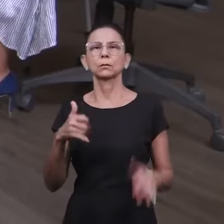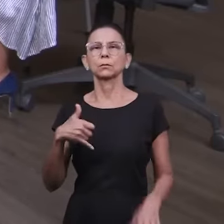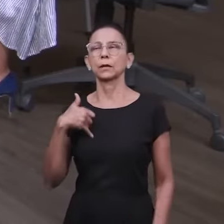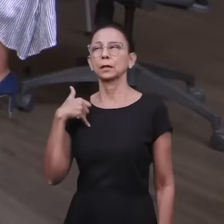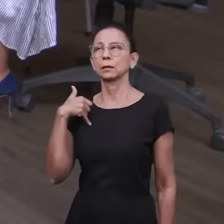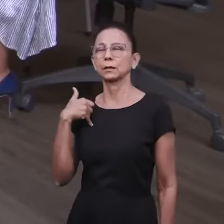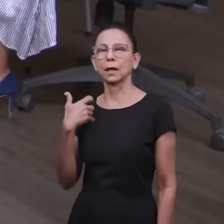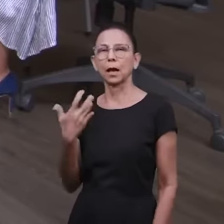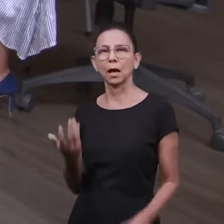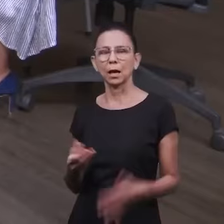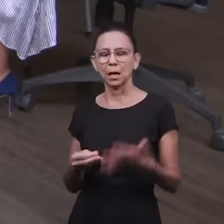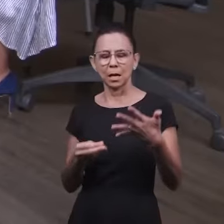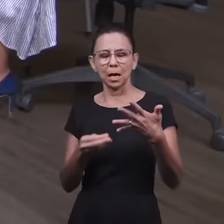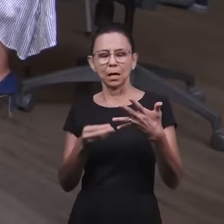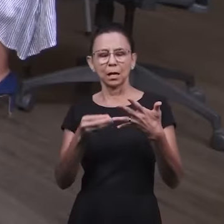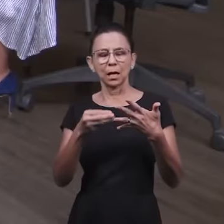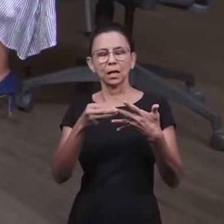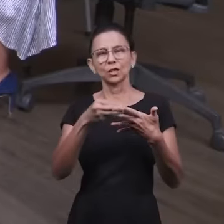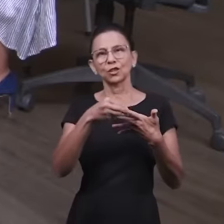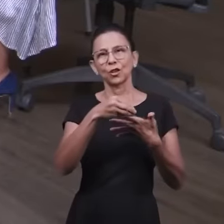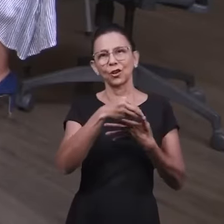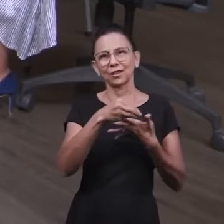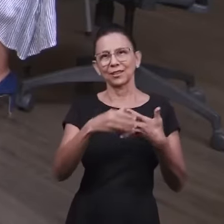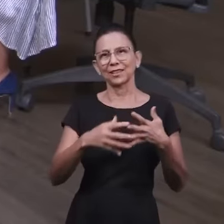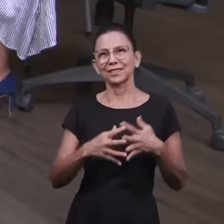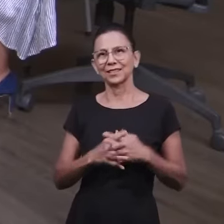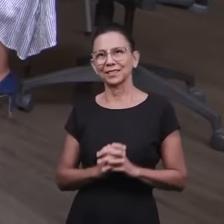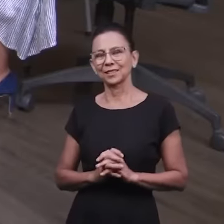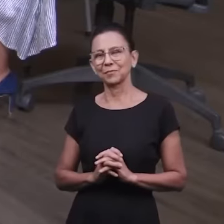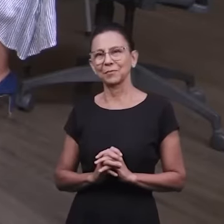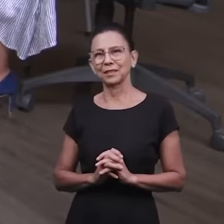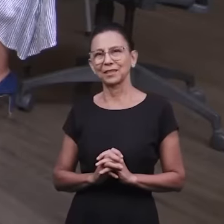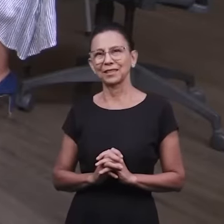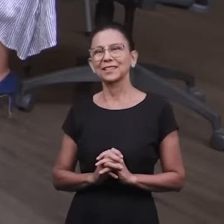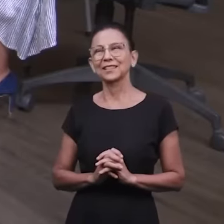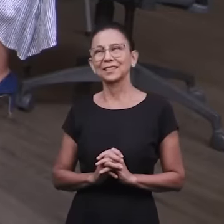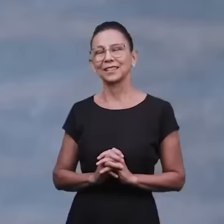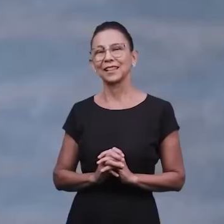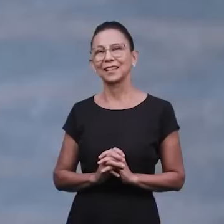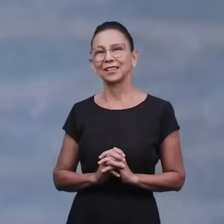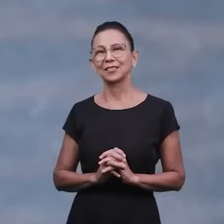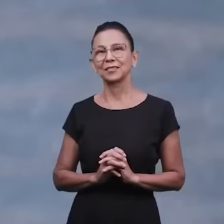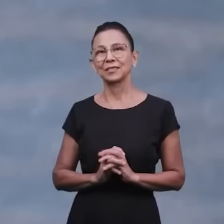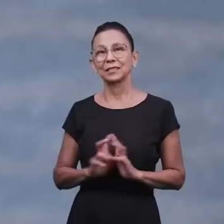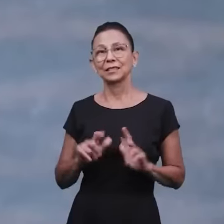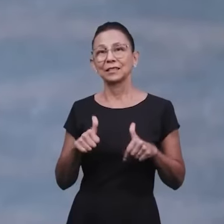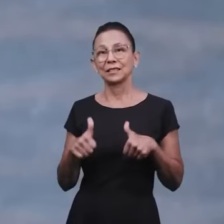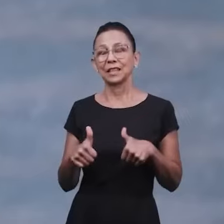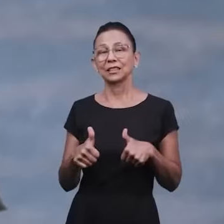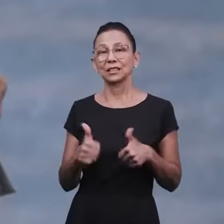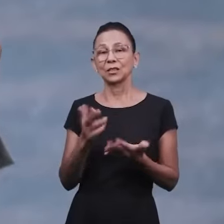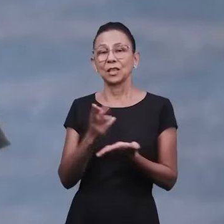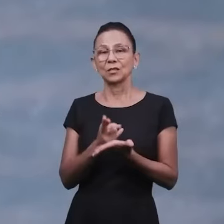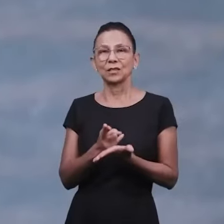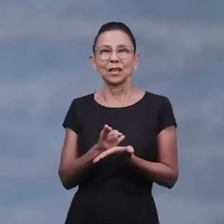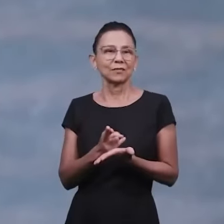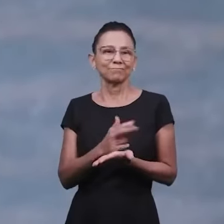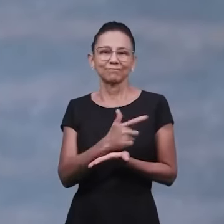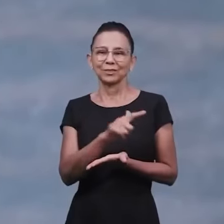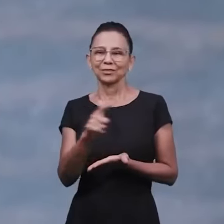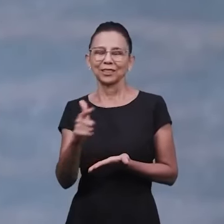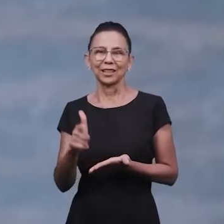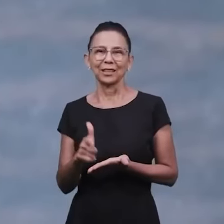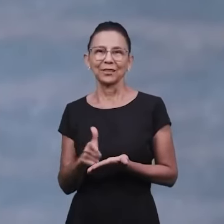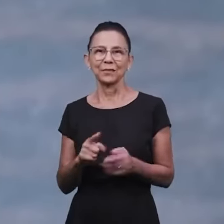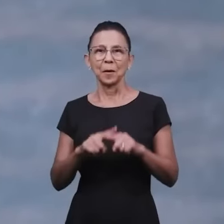viu as notas saindo. Elas saíam, eu dizia, cheios de azeite. Glória a Deus. Elas estavam cheios de azeite, ou seja, cheios. E chegavam a uma certa